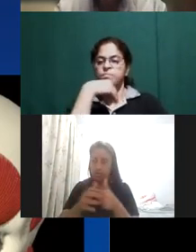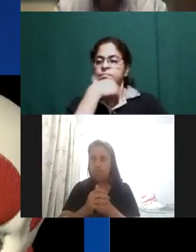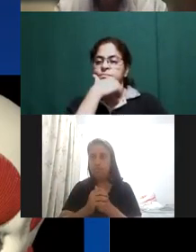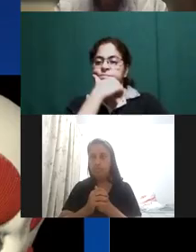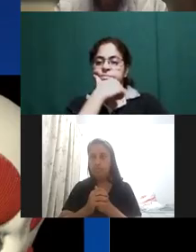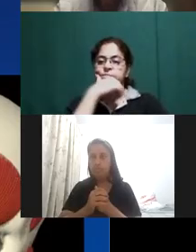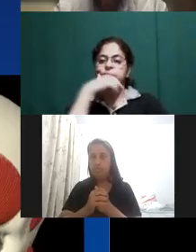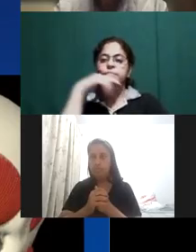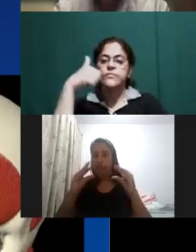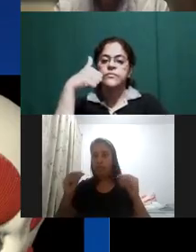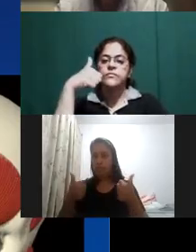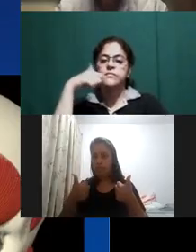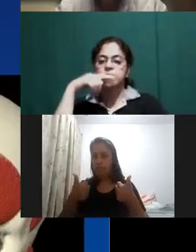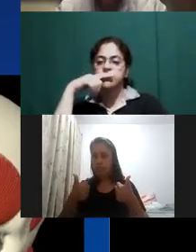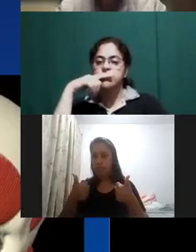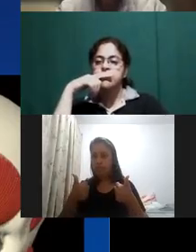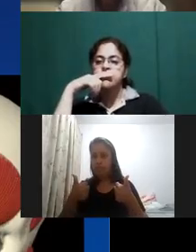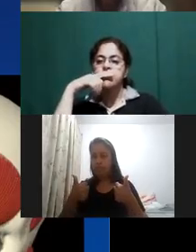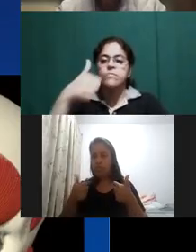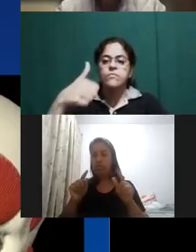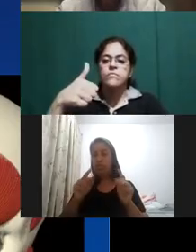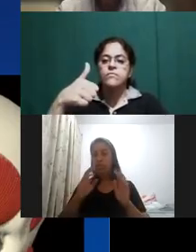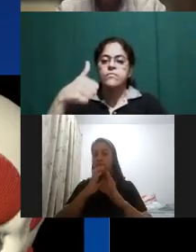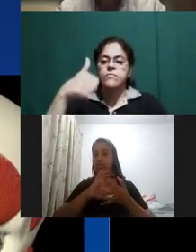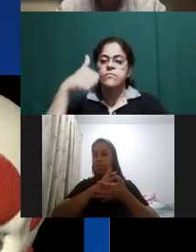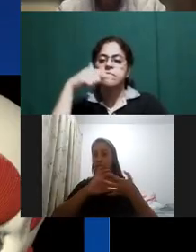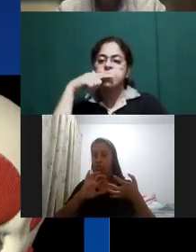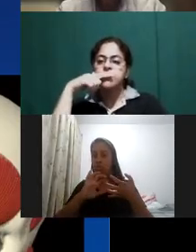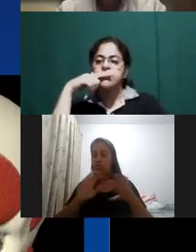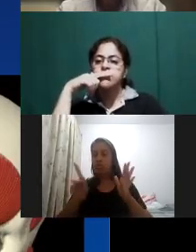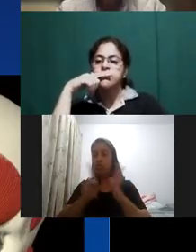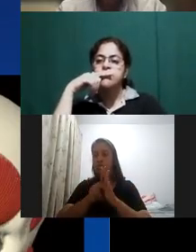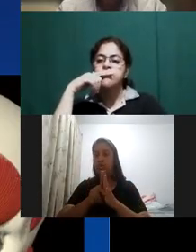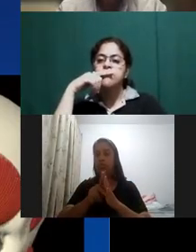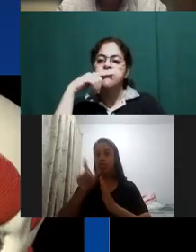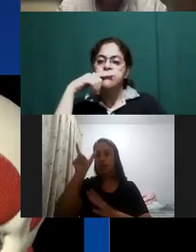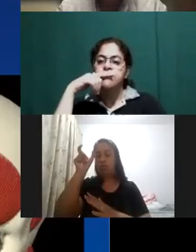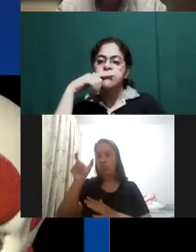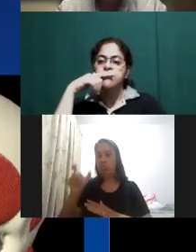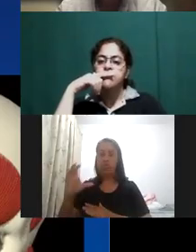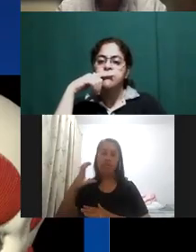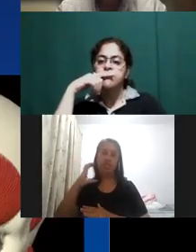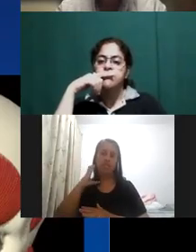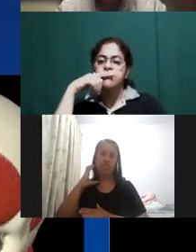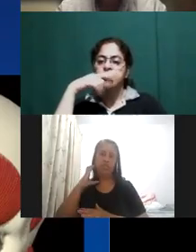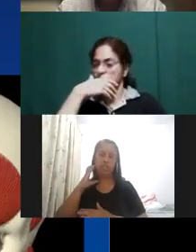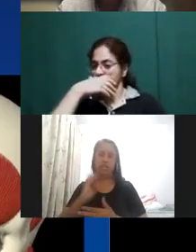Tranquilo, pessoal? Então, esses seriam os músculos aí da nossa coluna cervical, tá bom? Então,